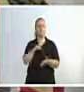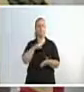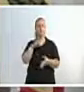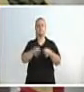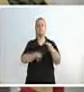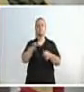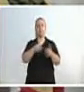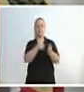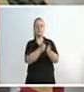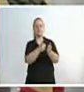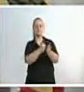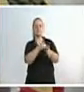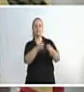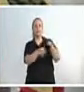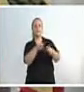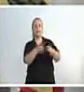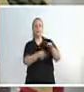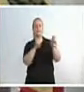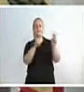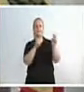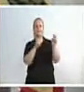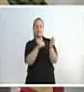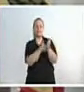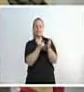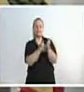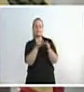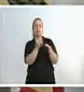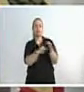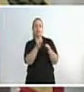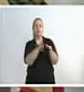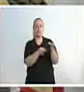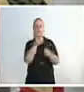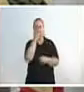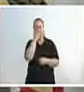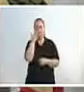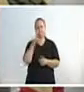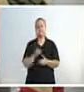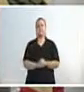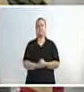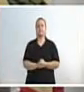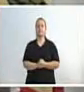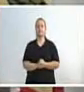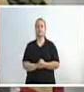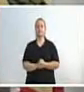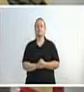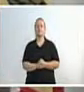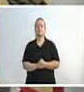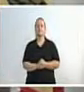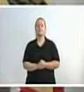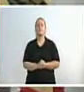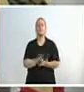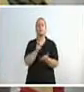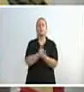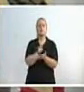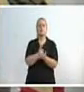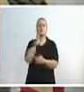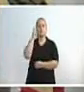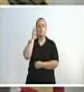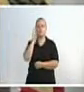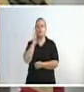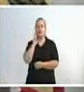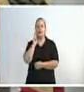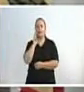justiça. Muitas vezes, até aqui, combatido pelo vereador Vanderlei, que coloca sempre quando trata da Operação